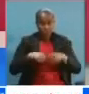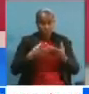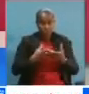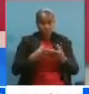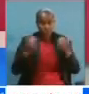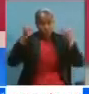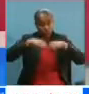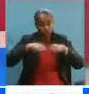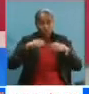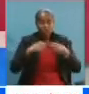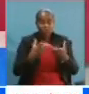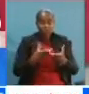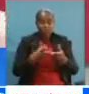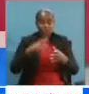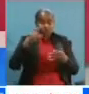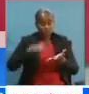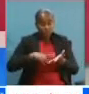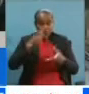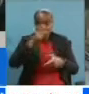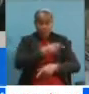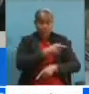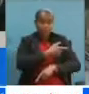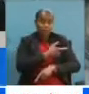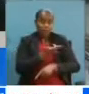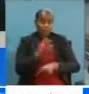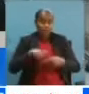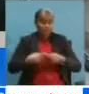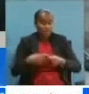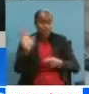firmado com os parceiros nacionais.